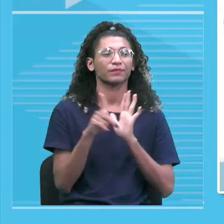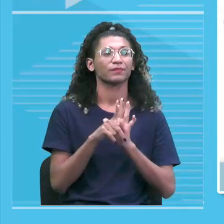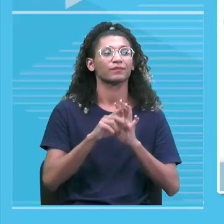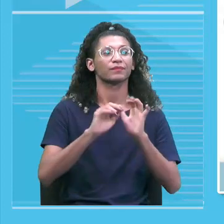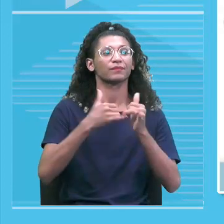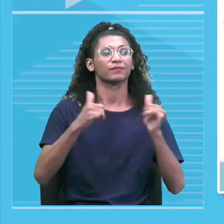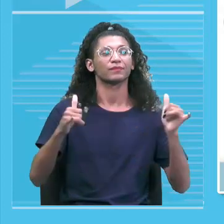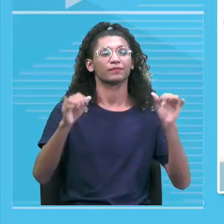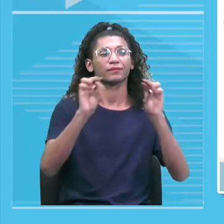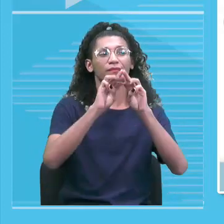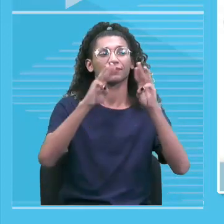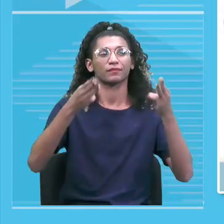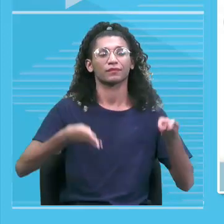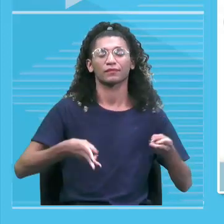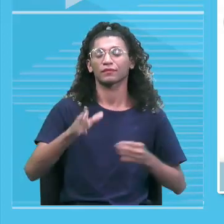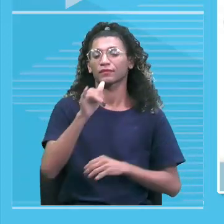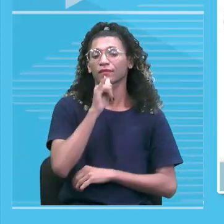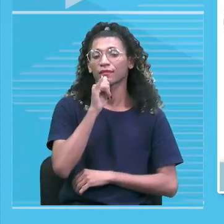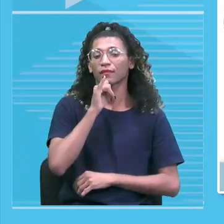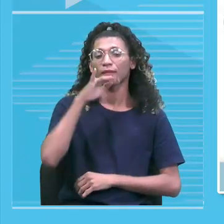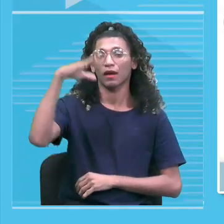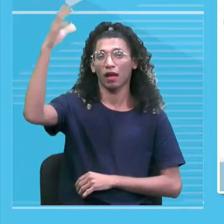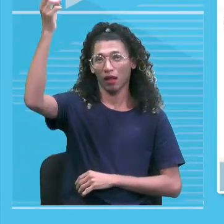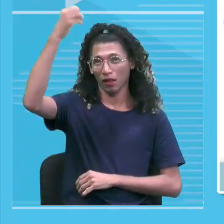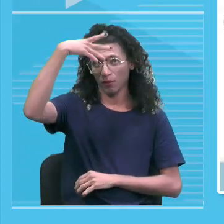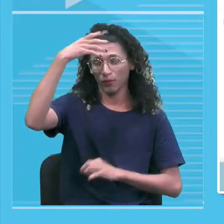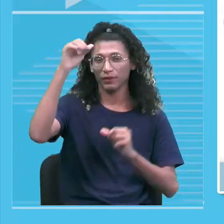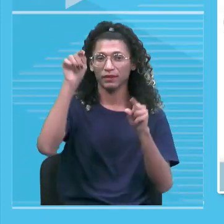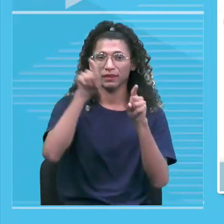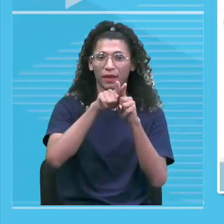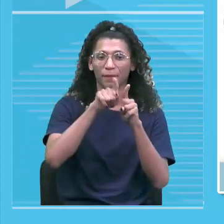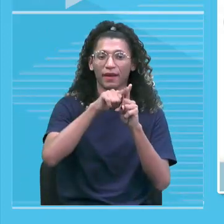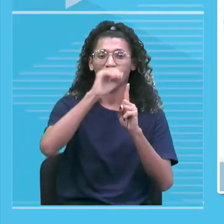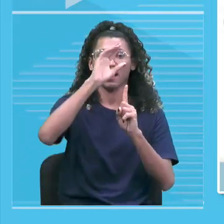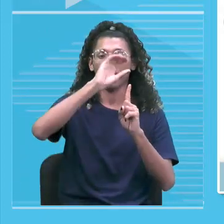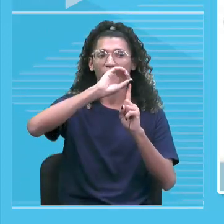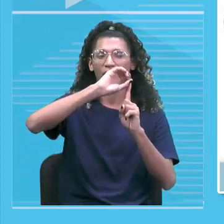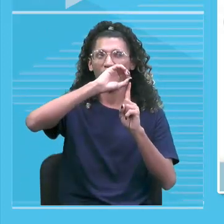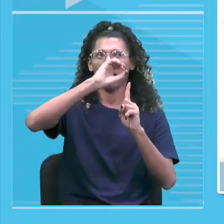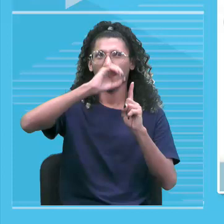a luz as ondas de rádio